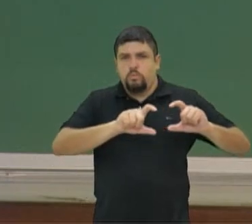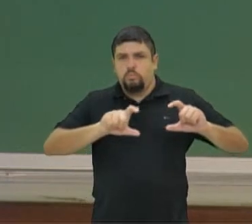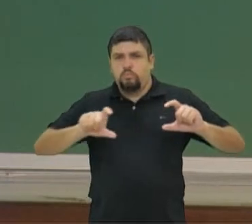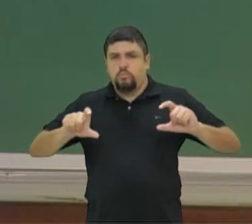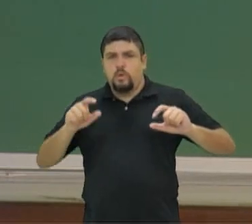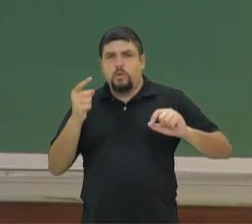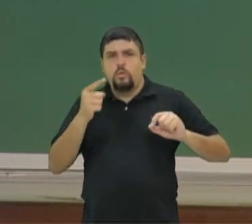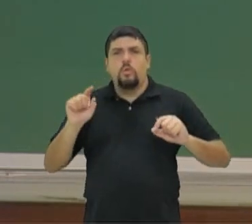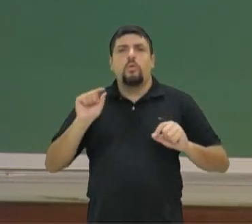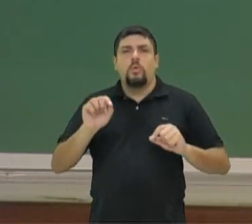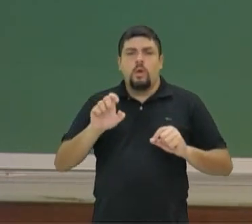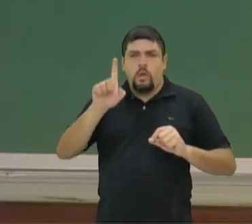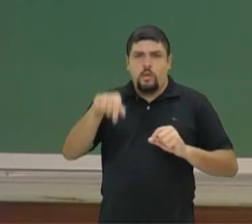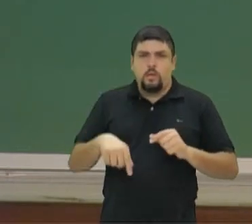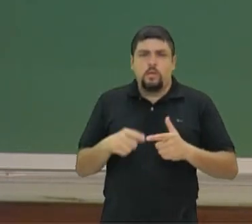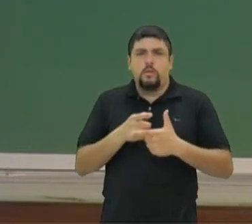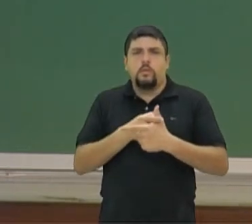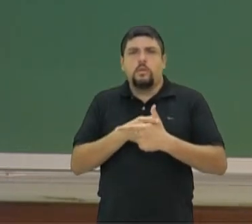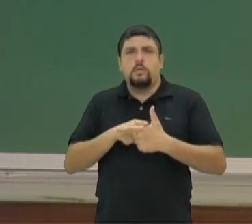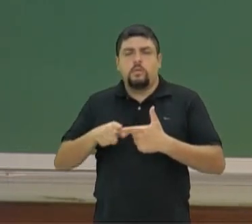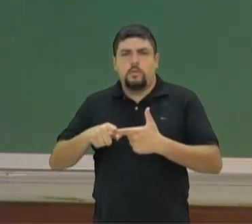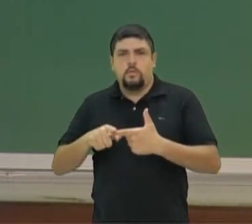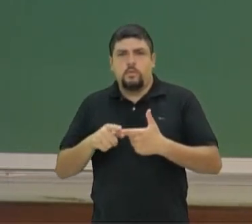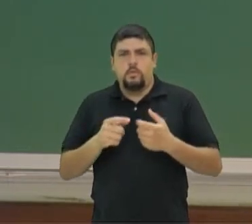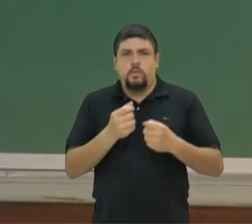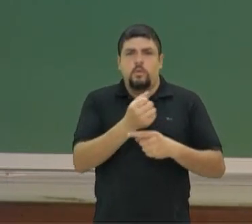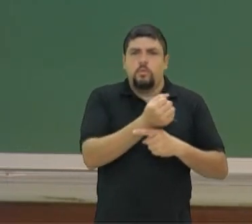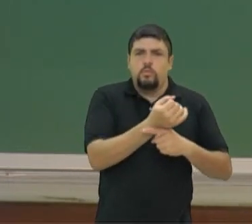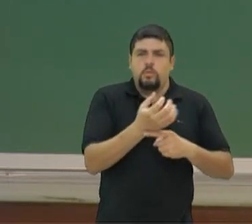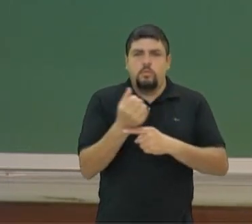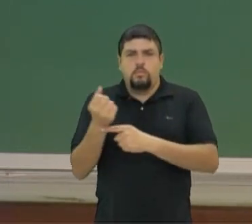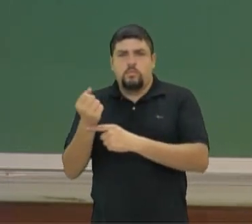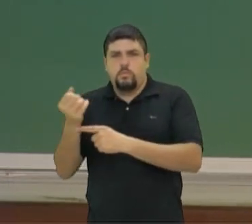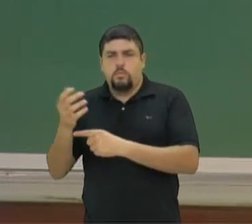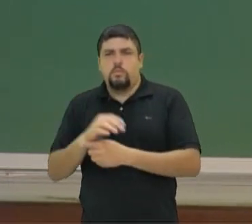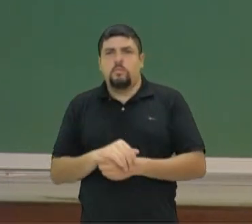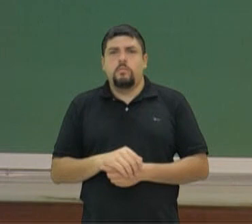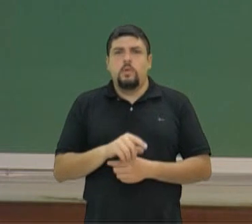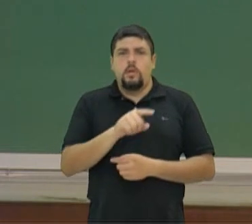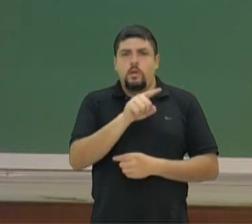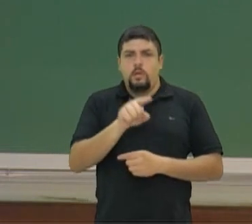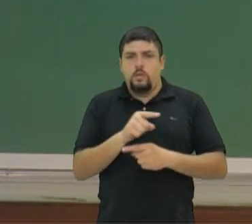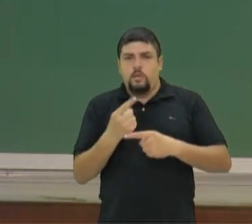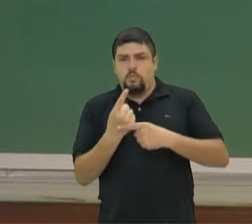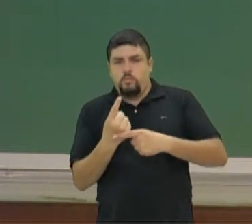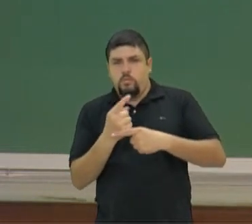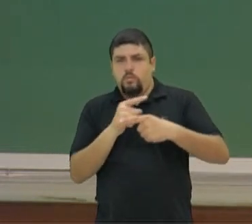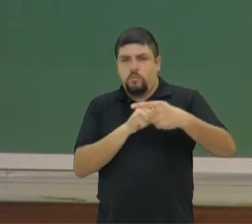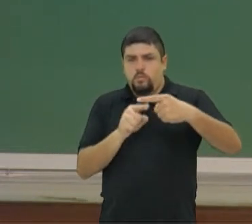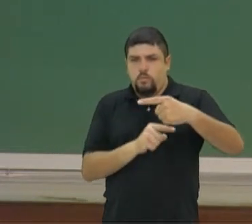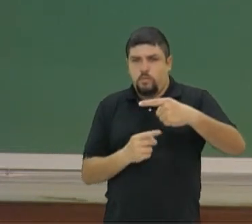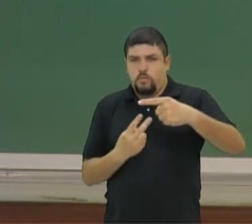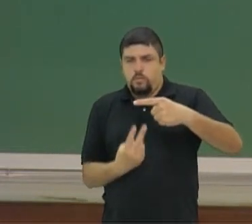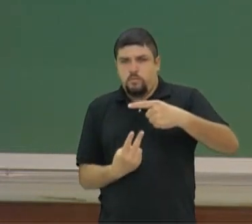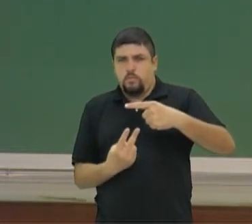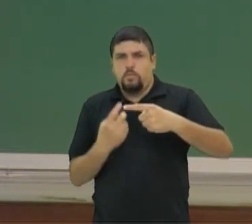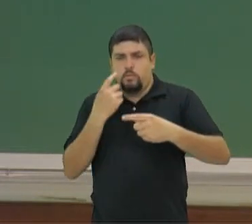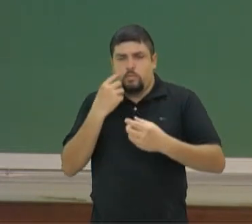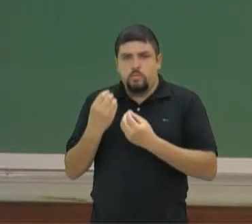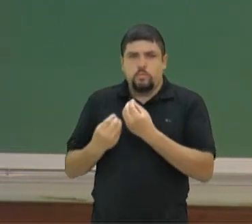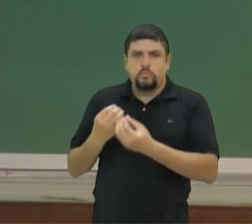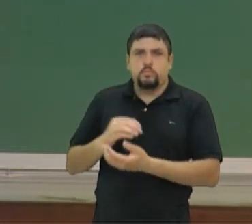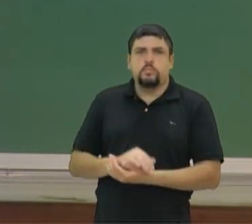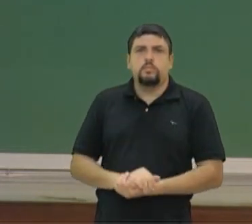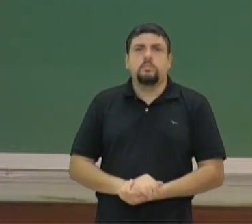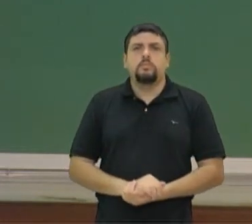a divisão dos dois números. Quem é Z1 dividido por Z2? Raiz de 2 sobre 2 vezes cosseno de π